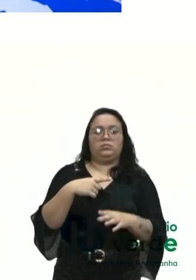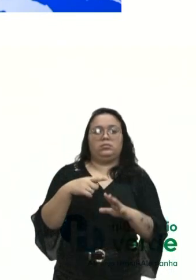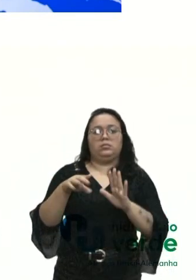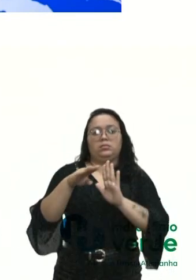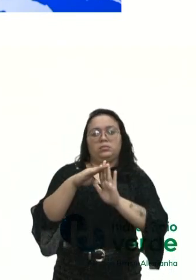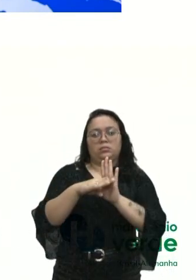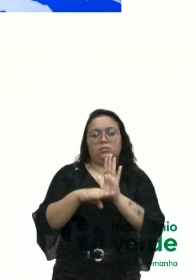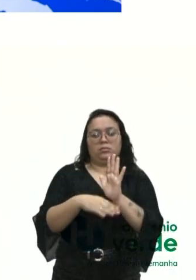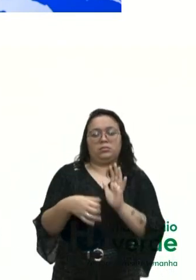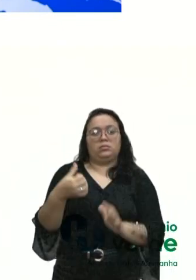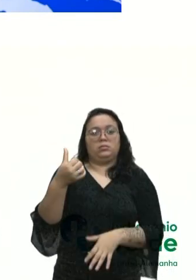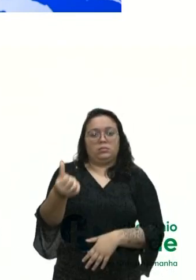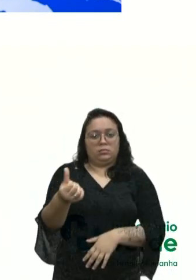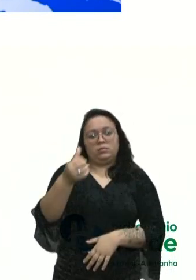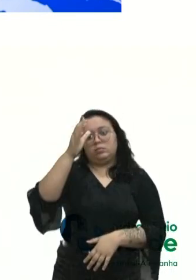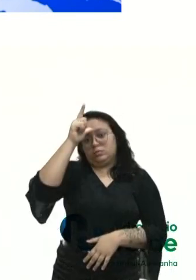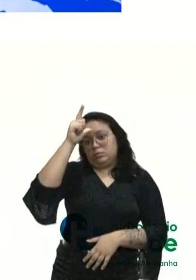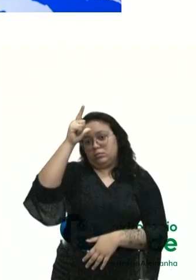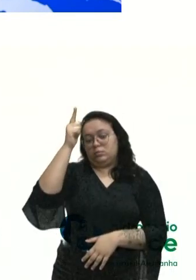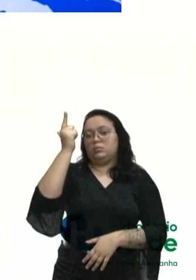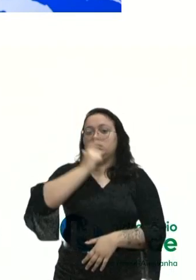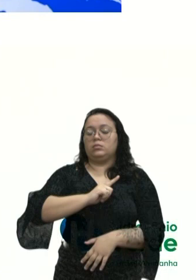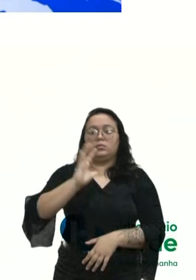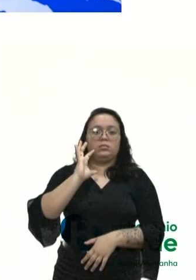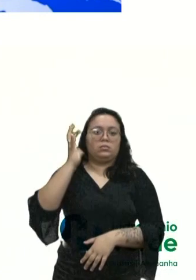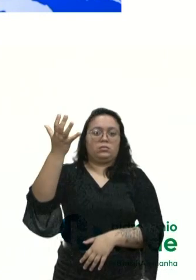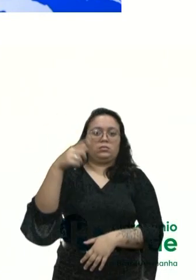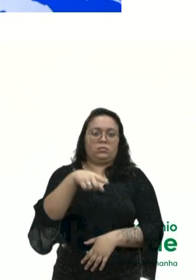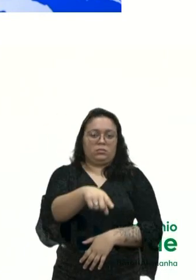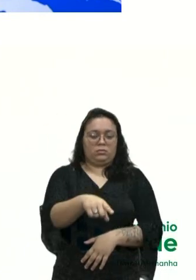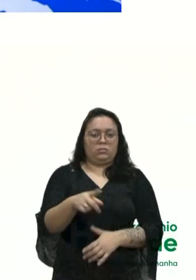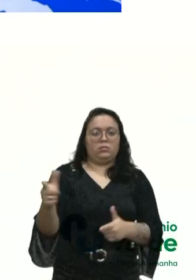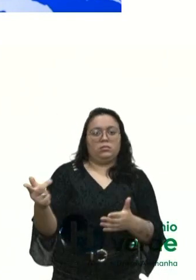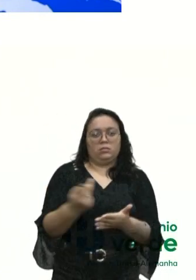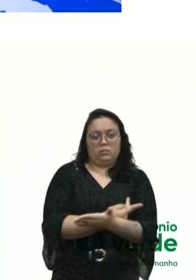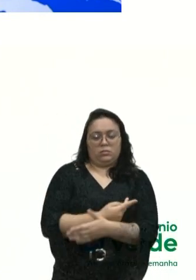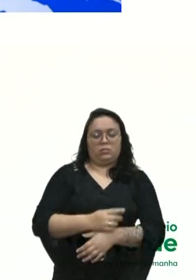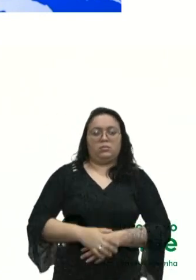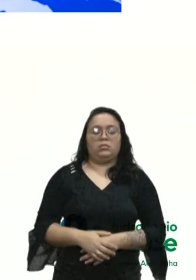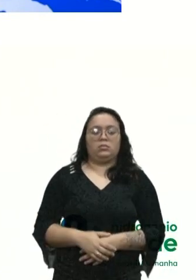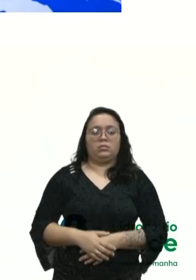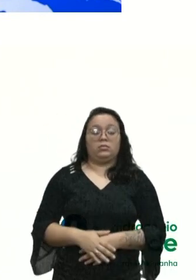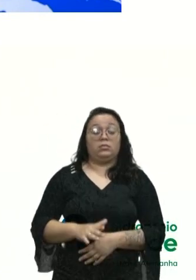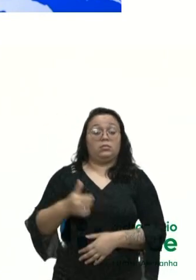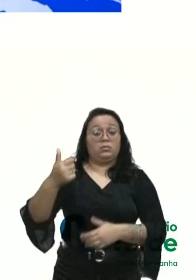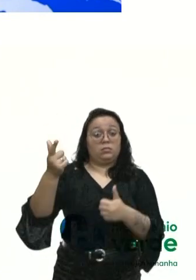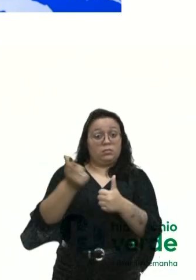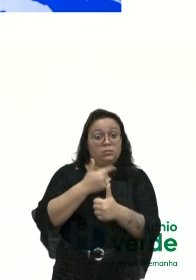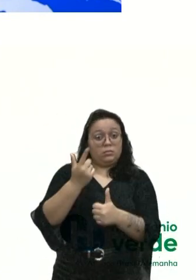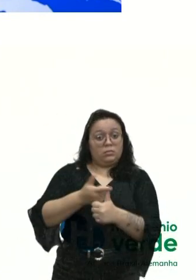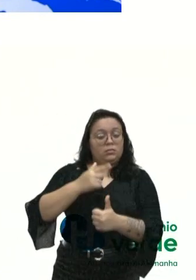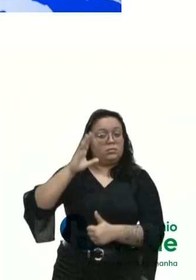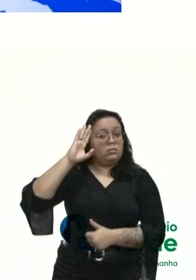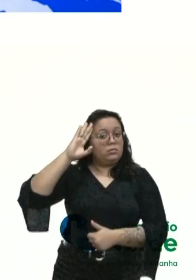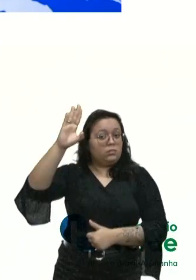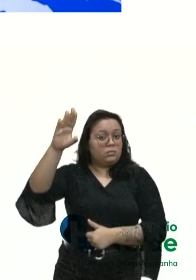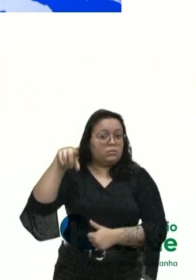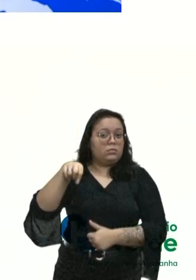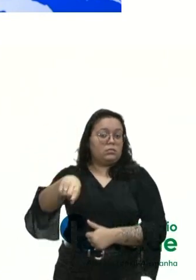Alemanha contornar essa situação. policies to try and get around that. Primeiro, priorizar os projetos de infraestrutura para o